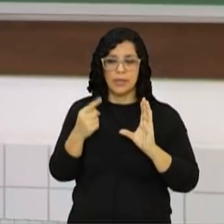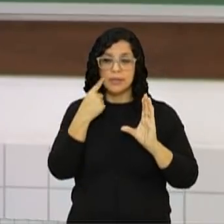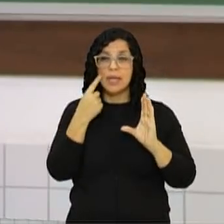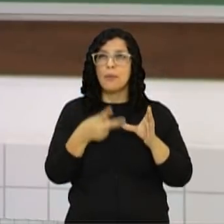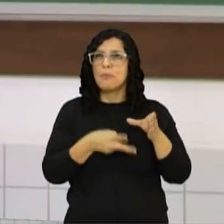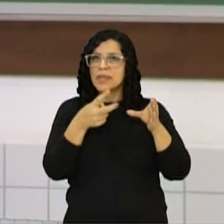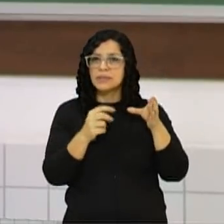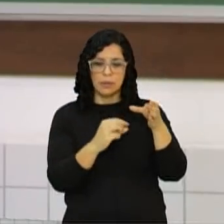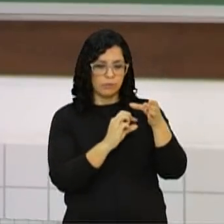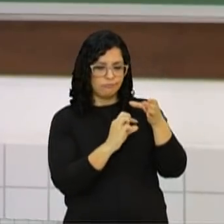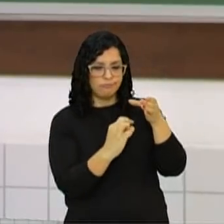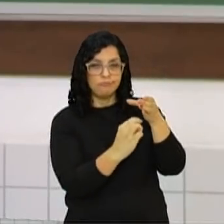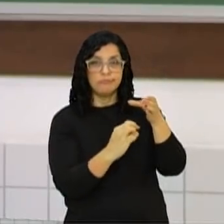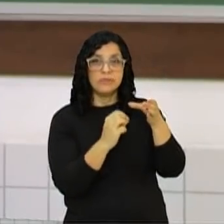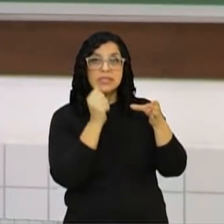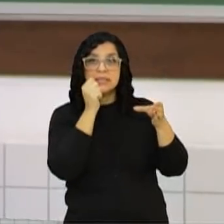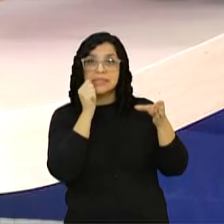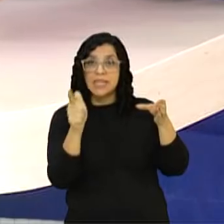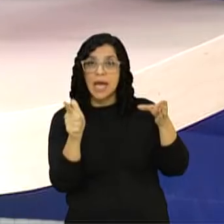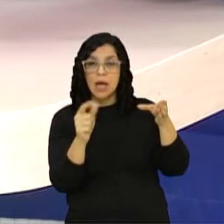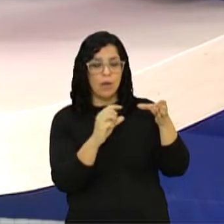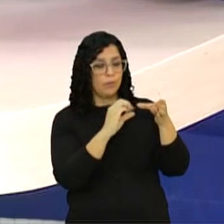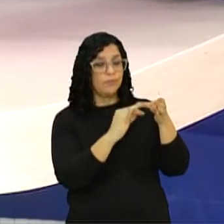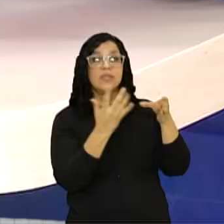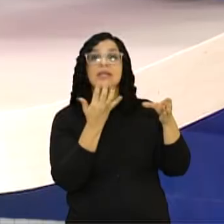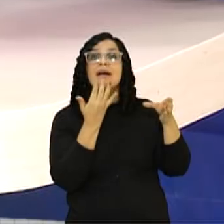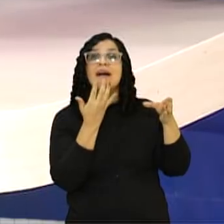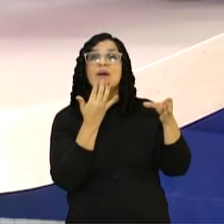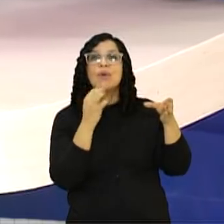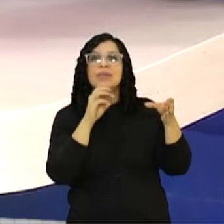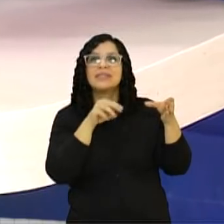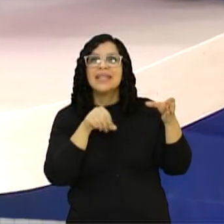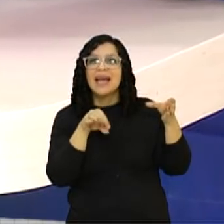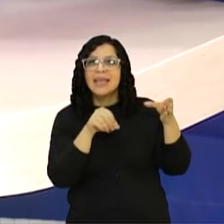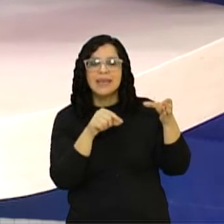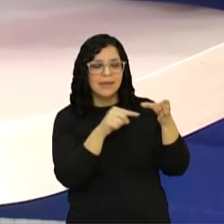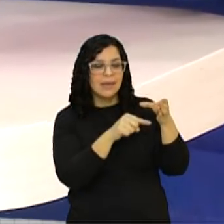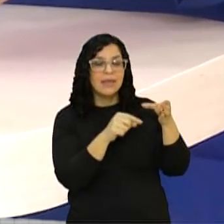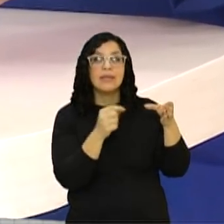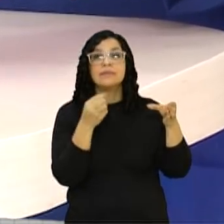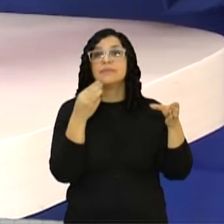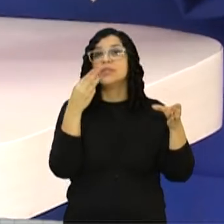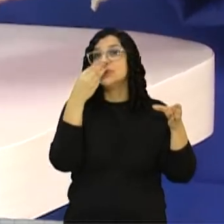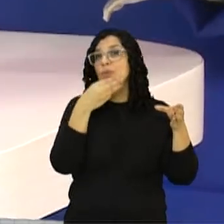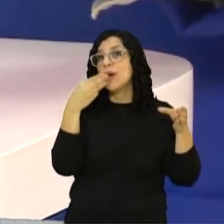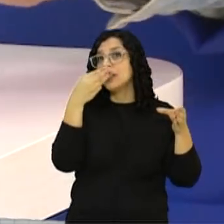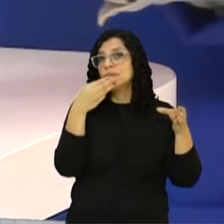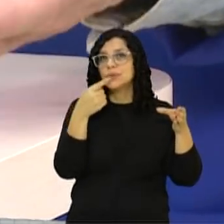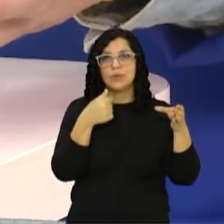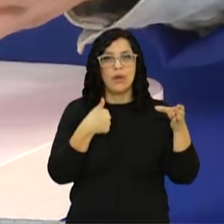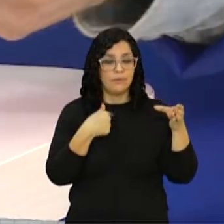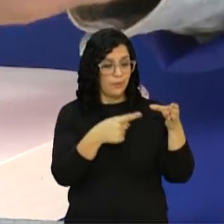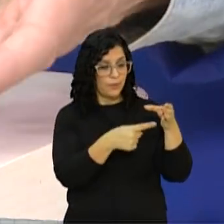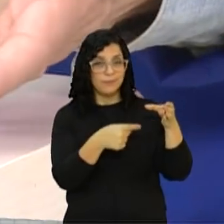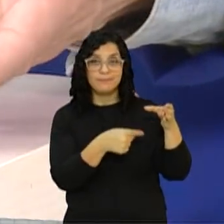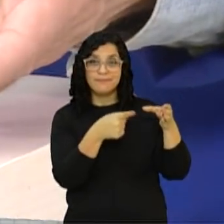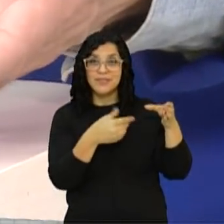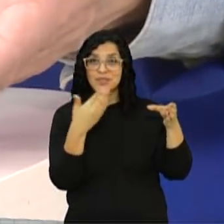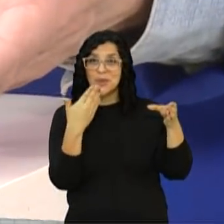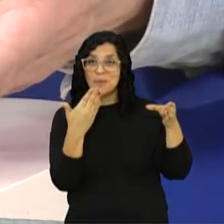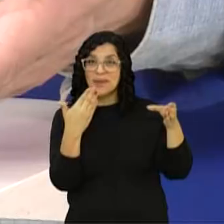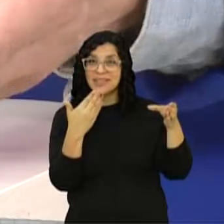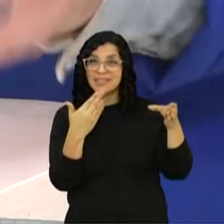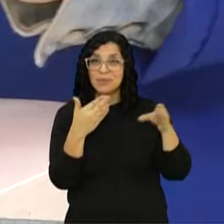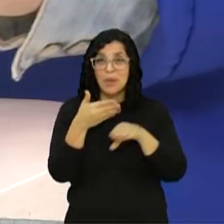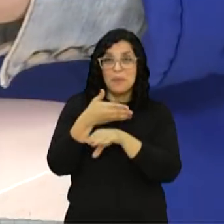consigo perceber visualmente a coloração da areia, se eu comparar com o sal ou com o açúcar,